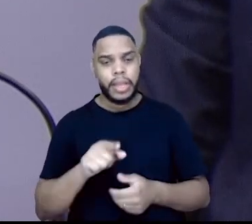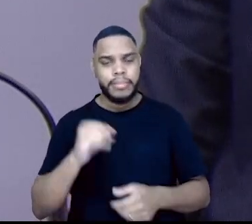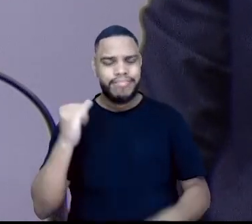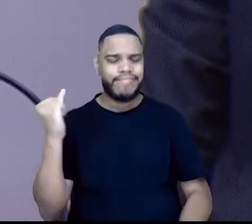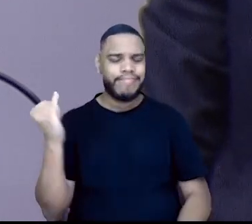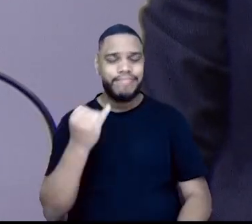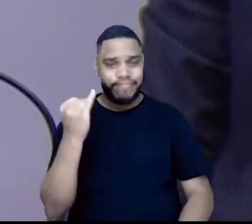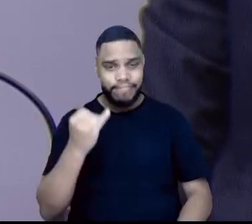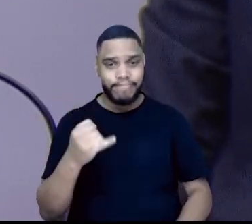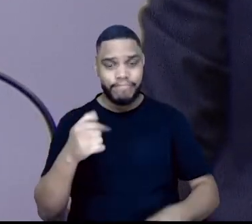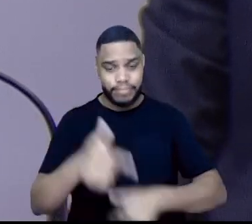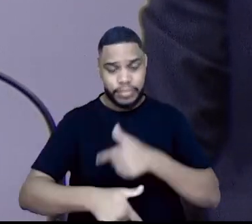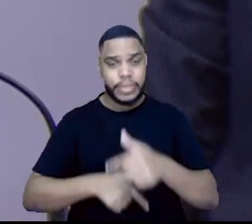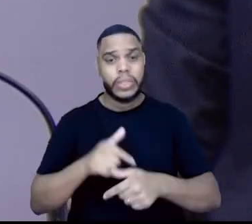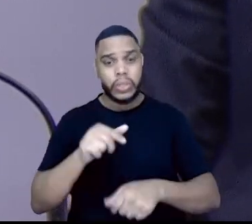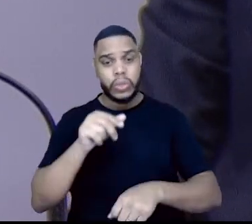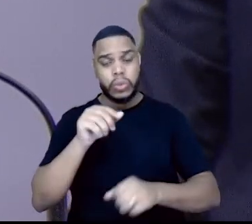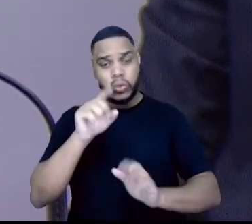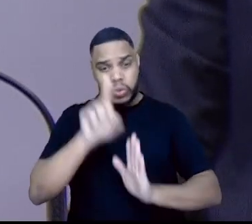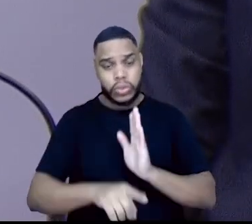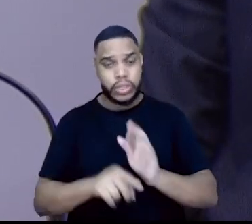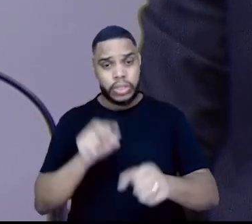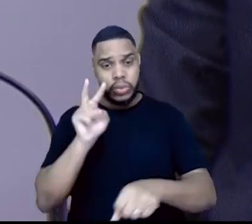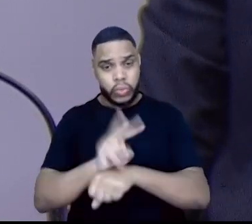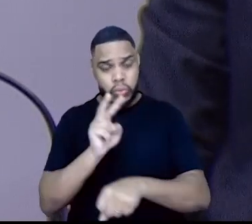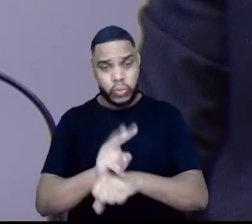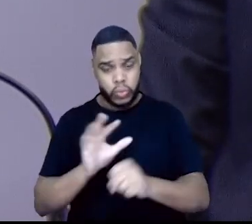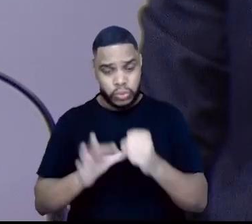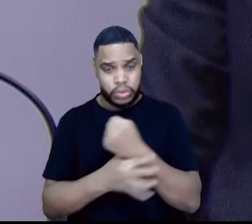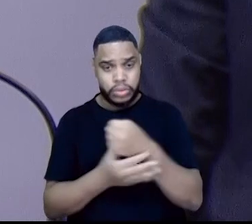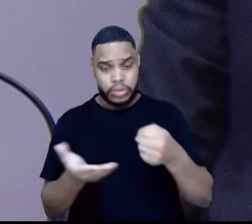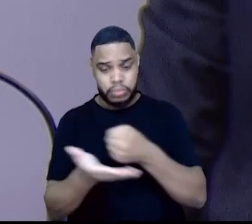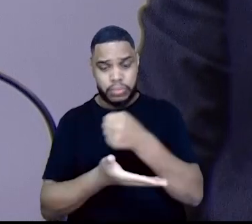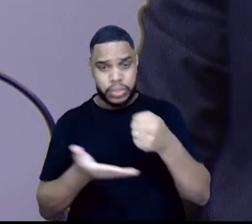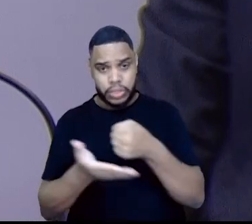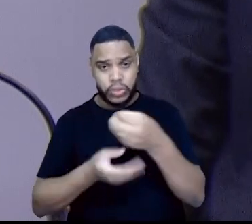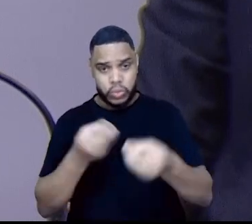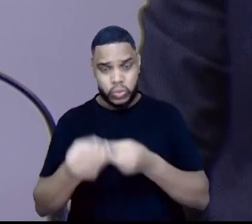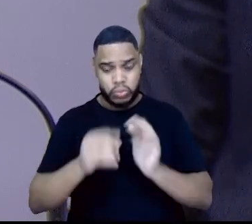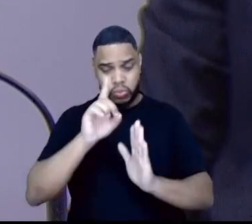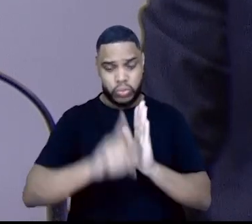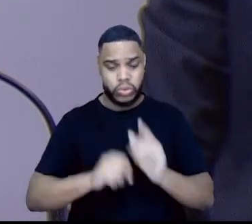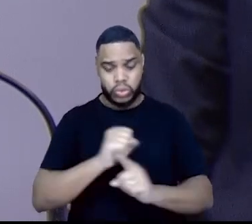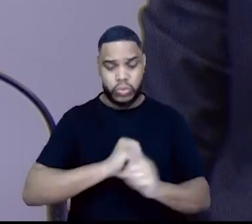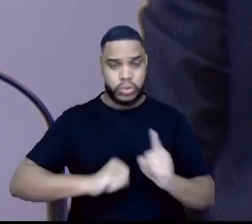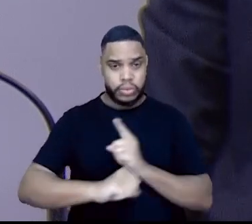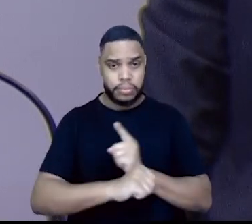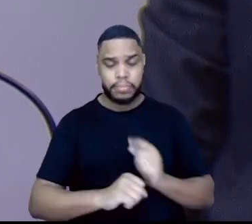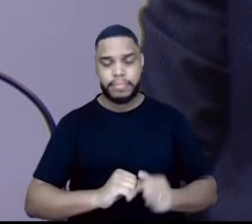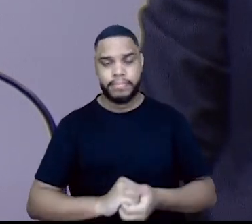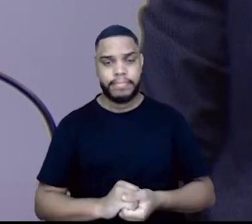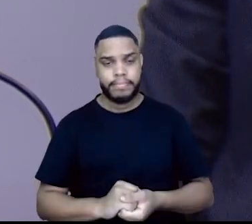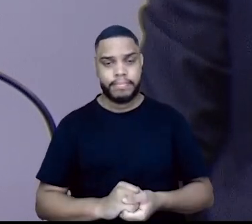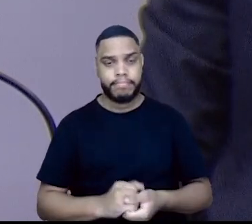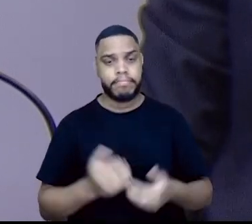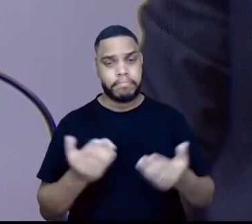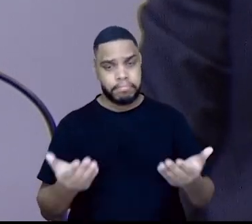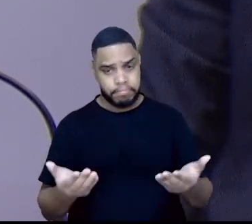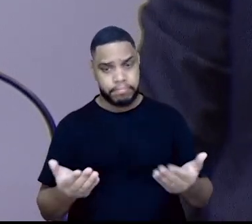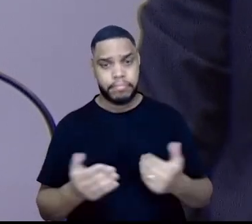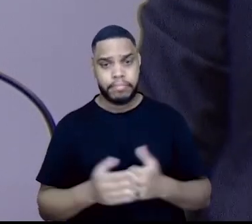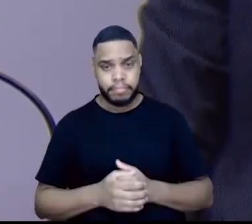para a tutela dos direitos e garantias fundamentais em relação aos direitos sociais. Por isso,